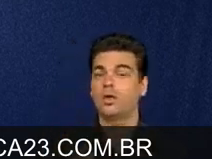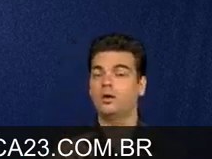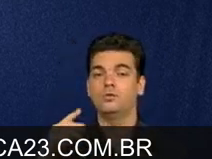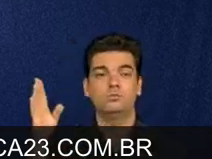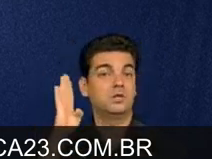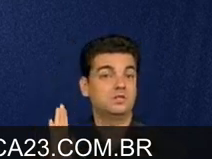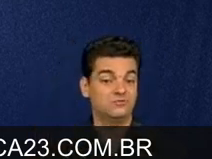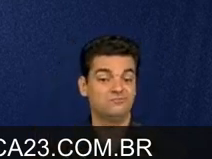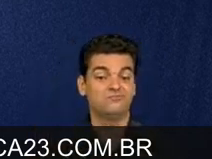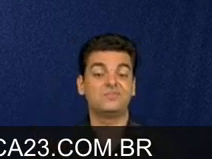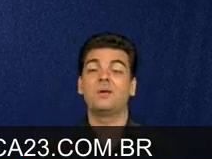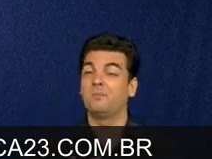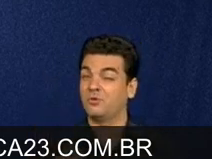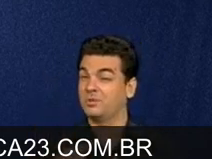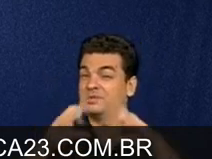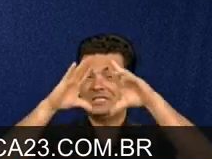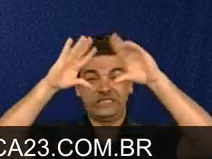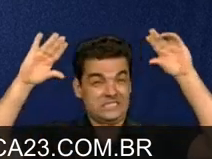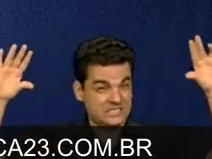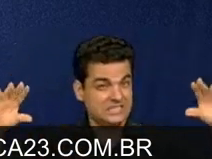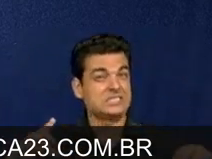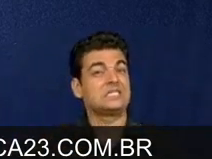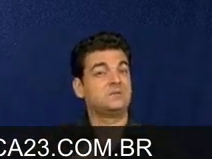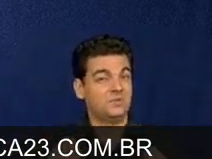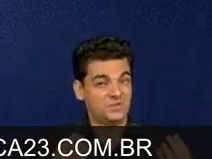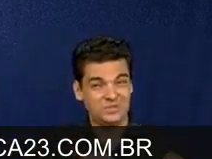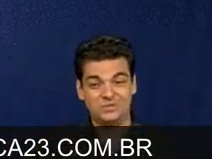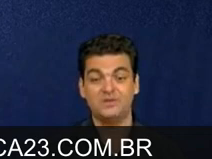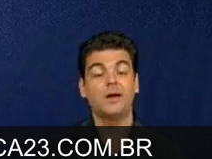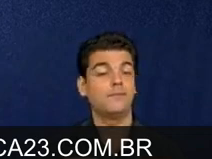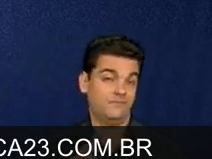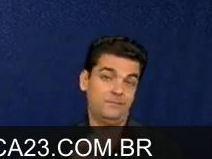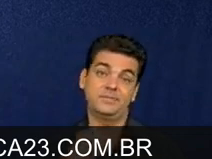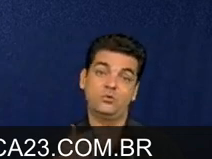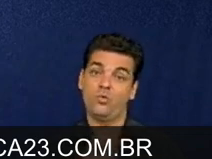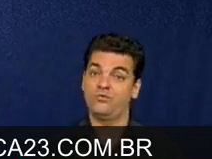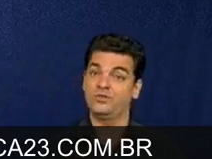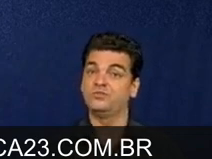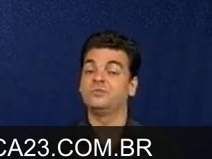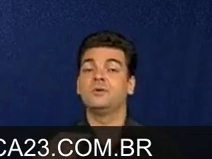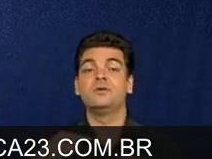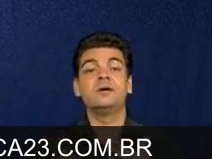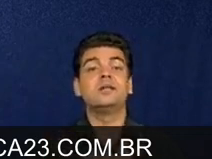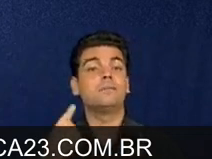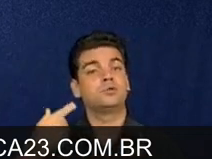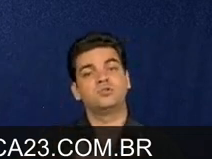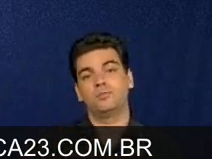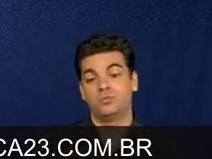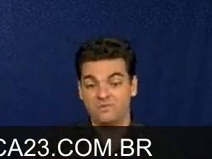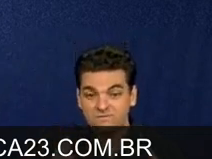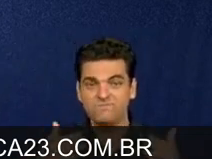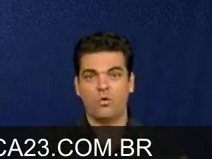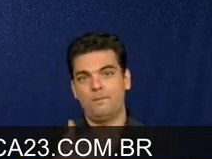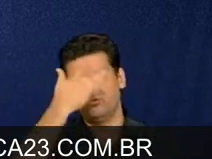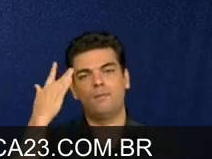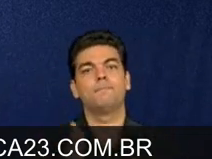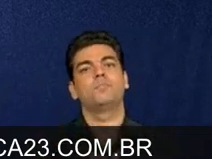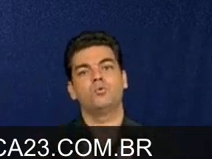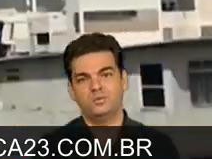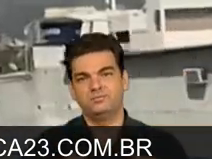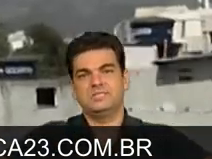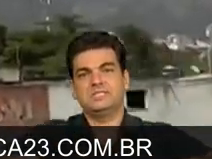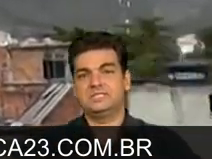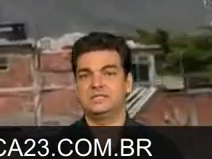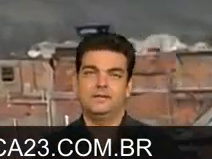as questões climáticas vão precisar fazer parte das políticas públicas voltadas para as populações mais